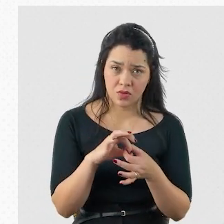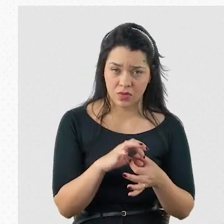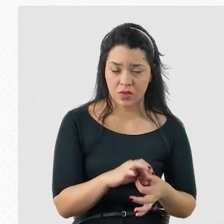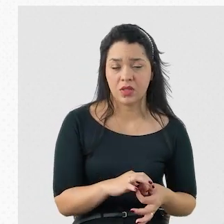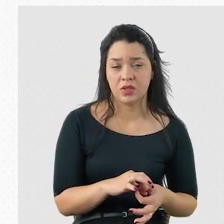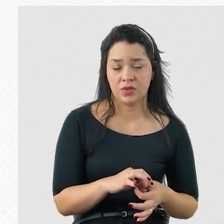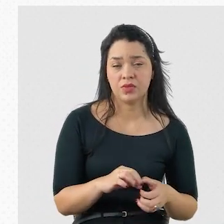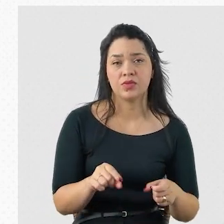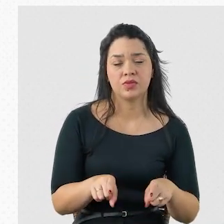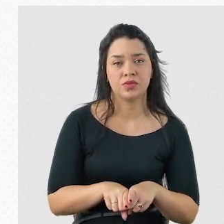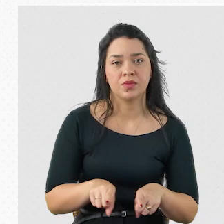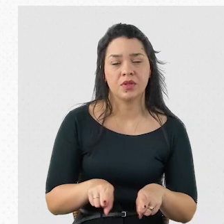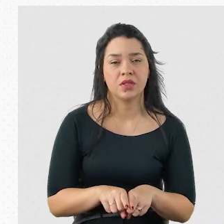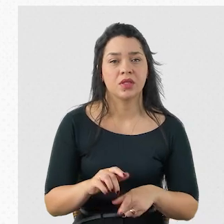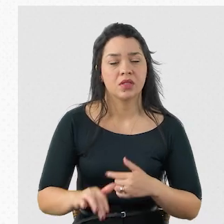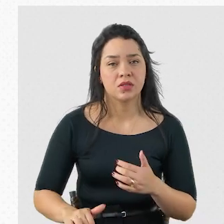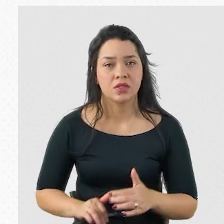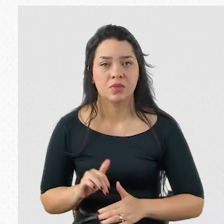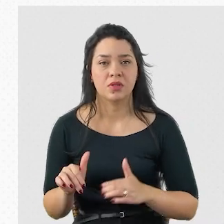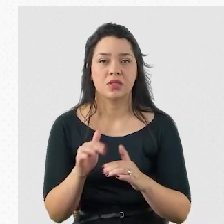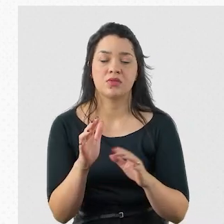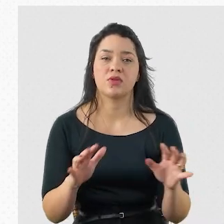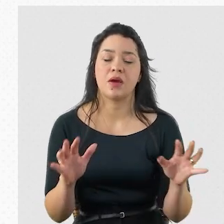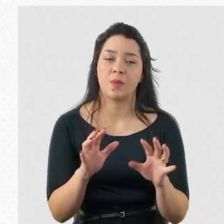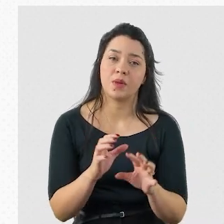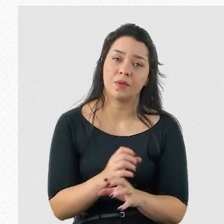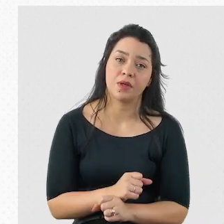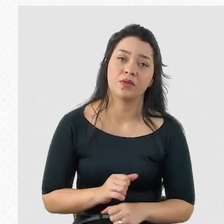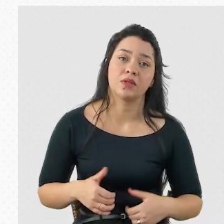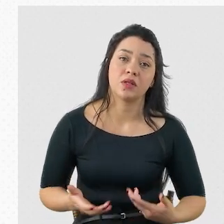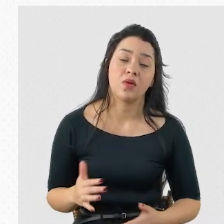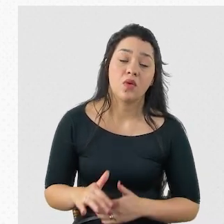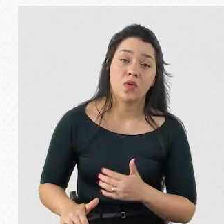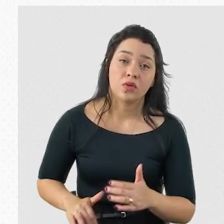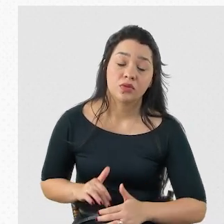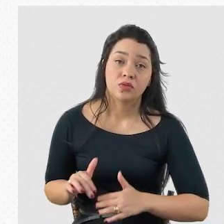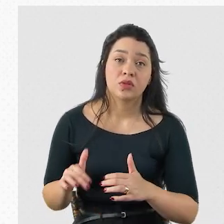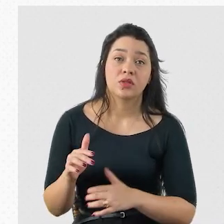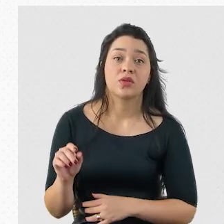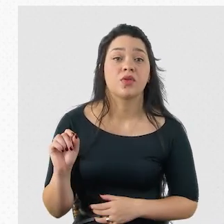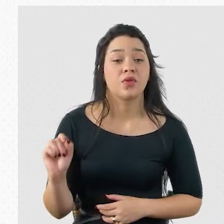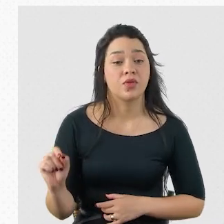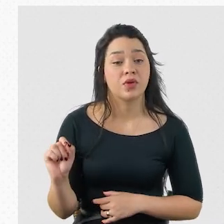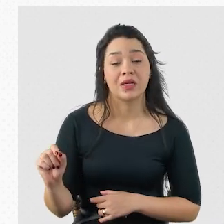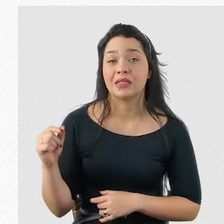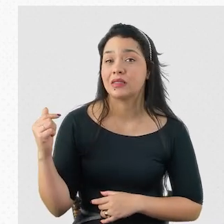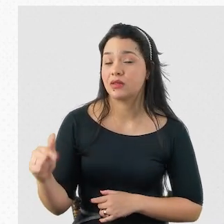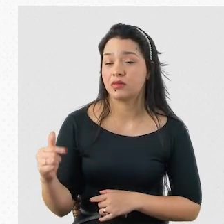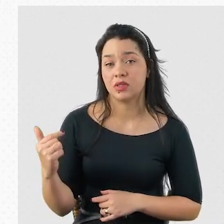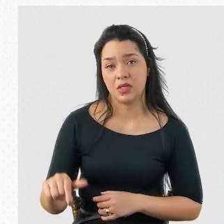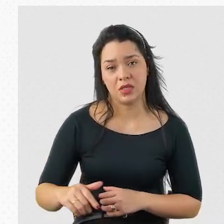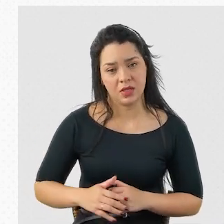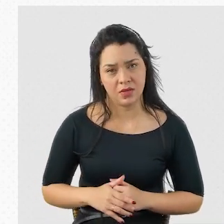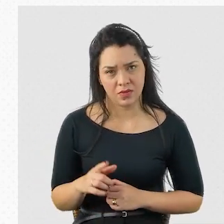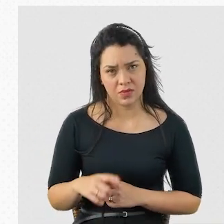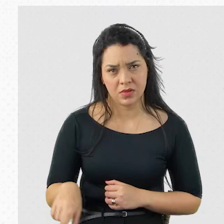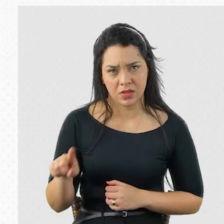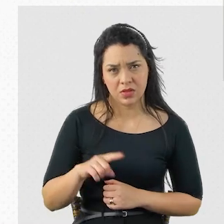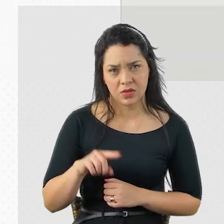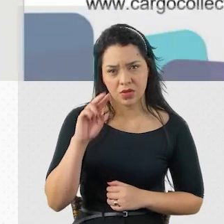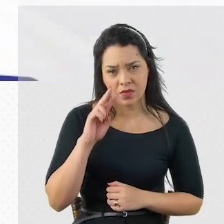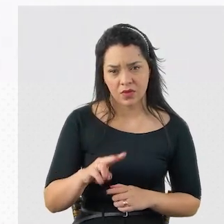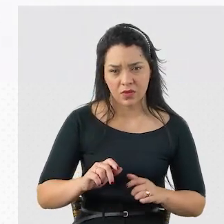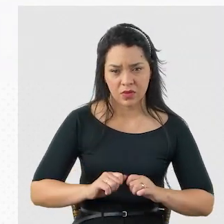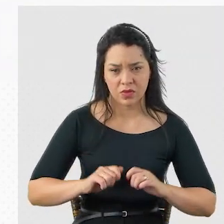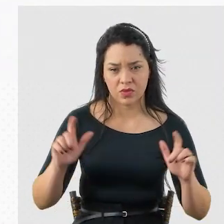e, sobretudo, nesse processo de apagamento, ou seja, construir obras onde normalmente não teria. Vocês estão vendo a obra bem aqui? Eu vou fazer um